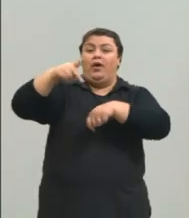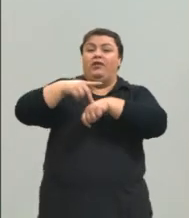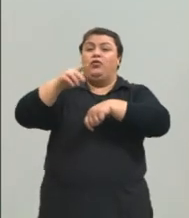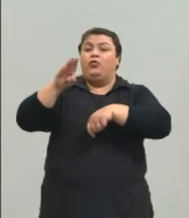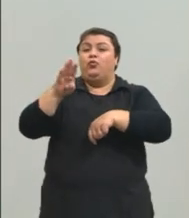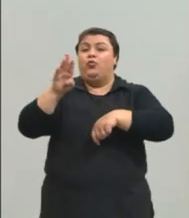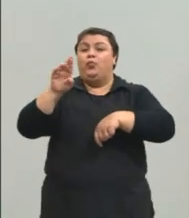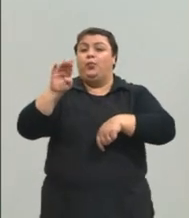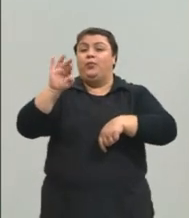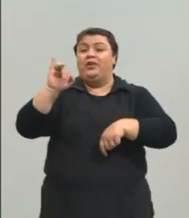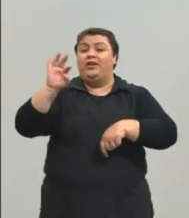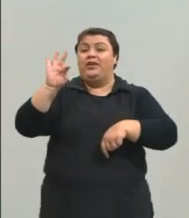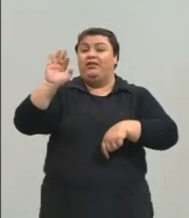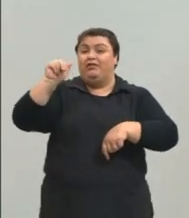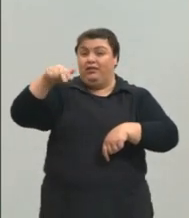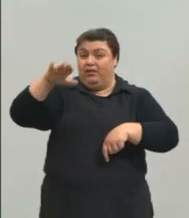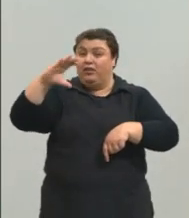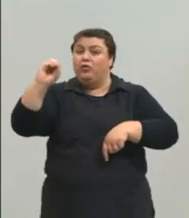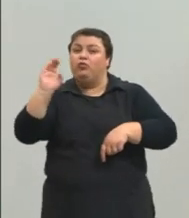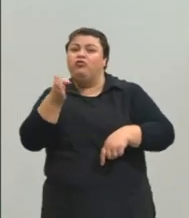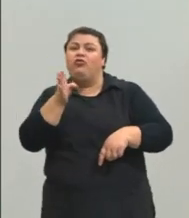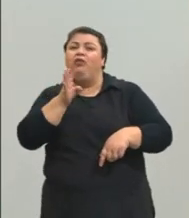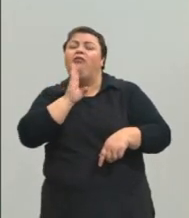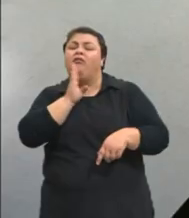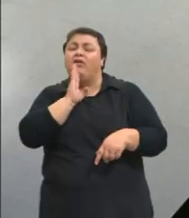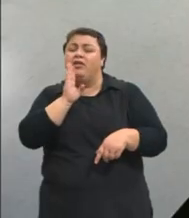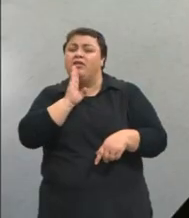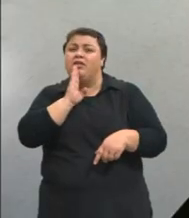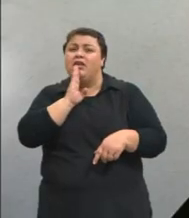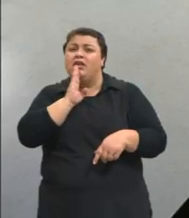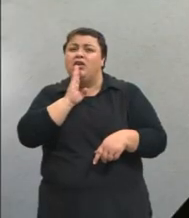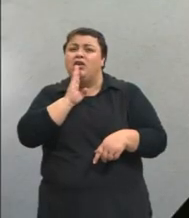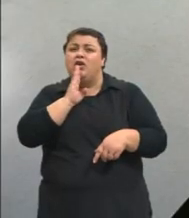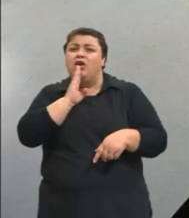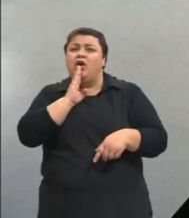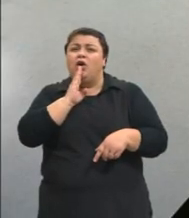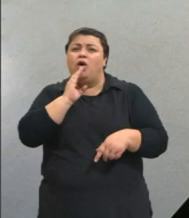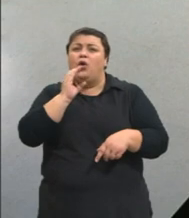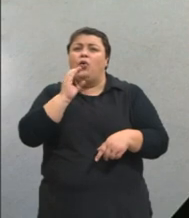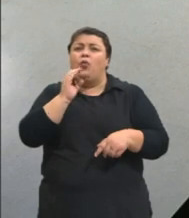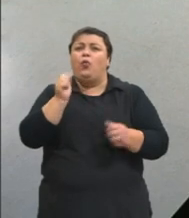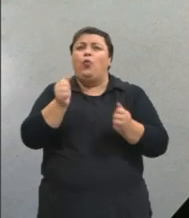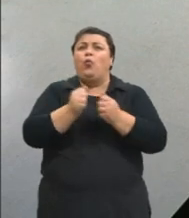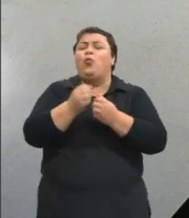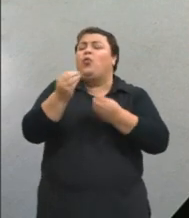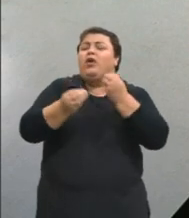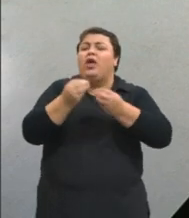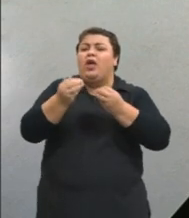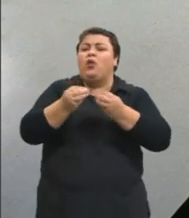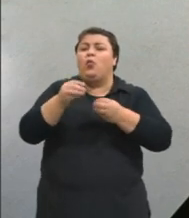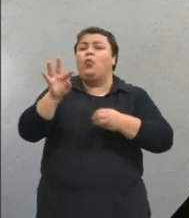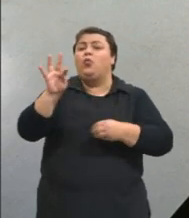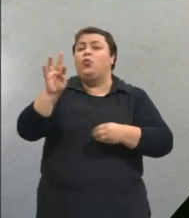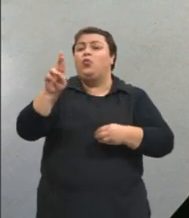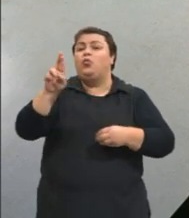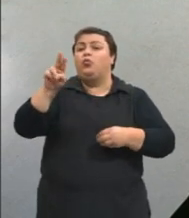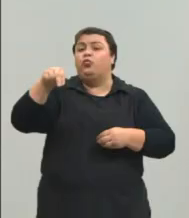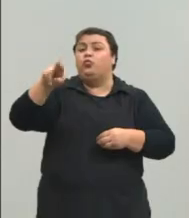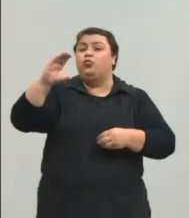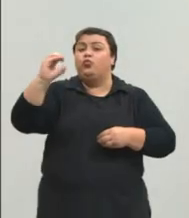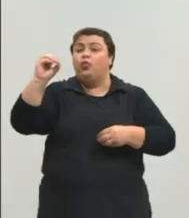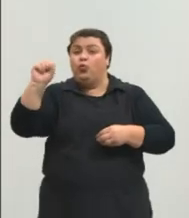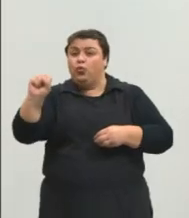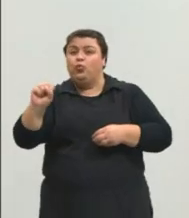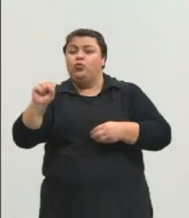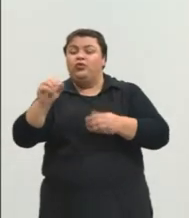forma de imunização, que eles chamam de variolização, com turcos. E seria um método, então, que teria se originado na Índia